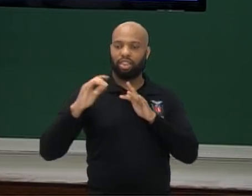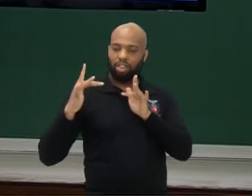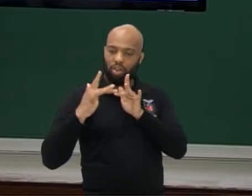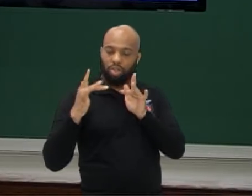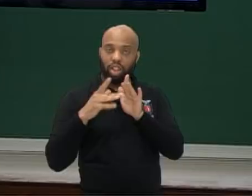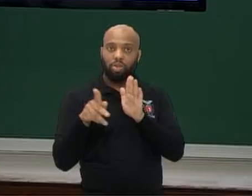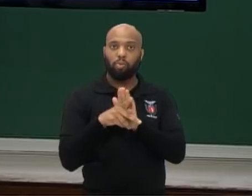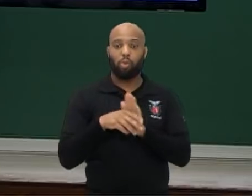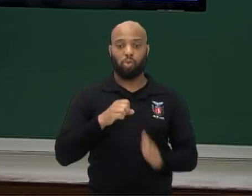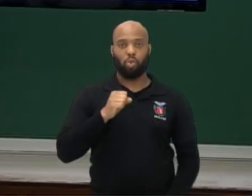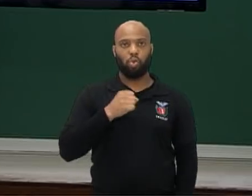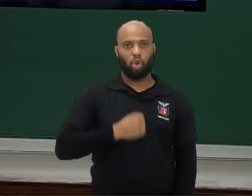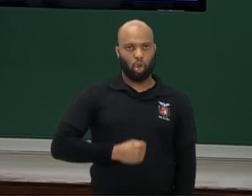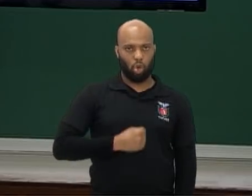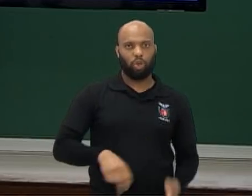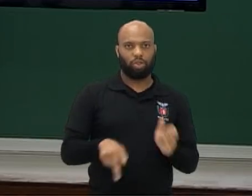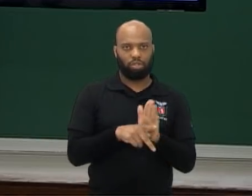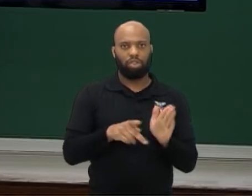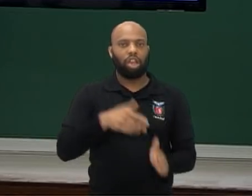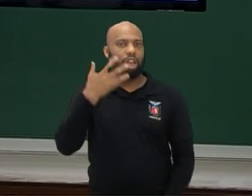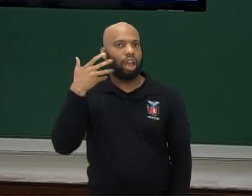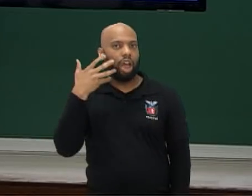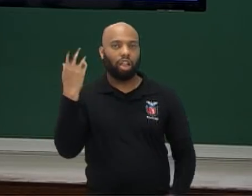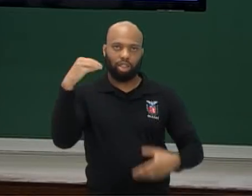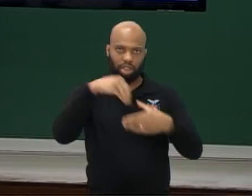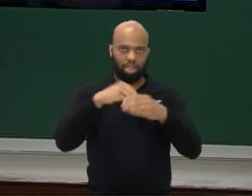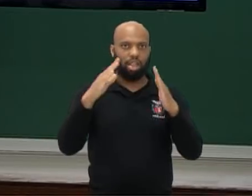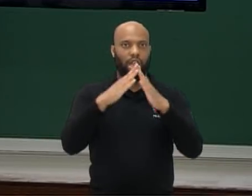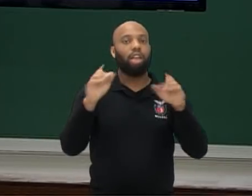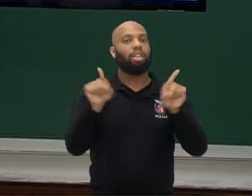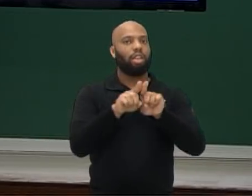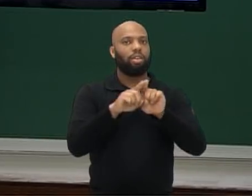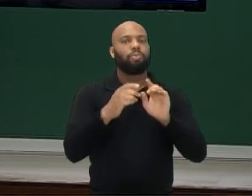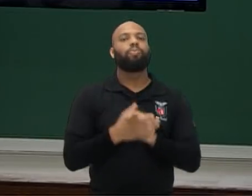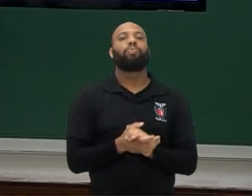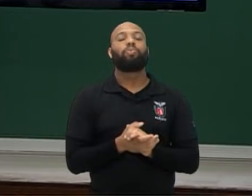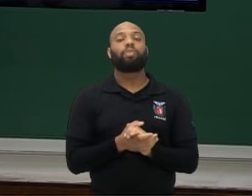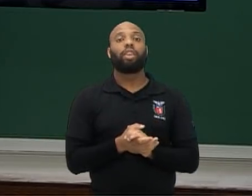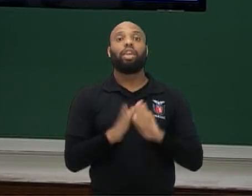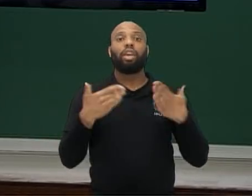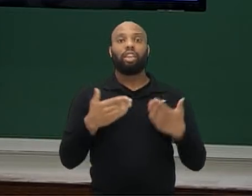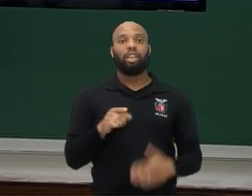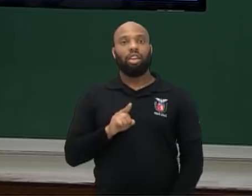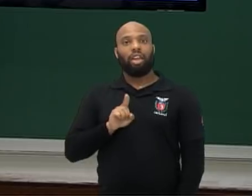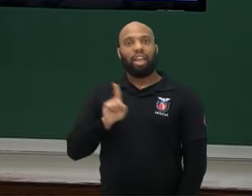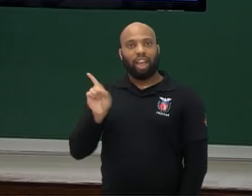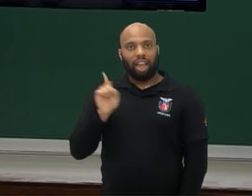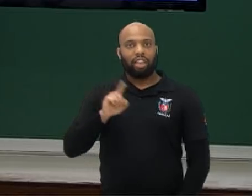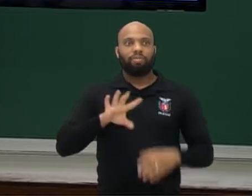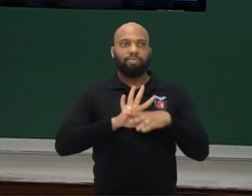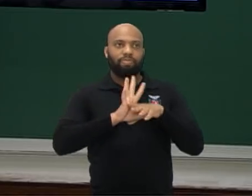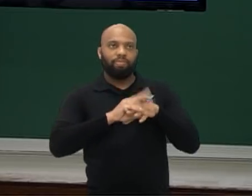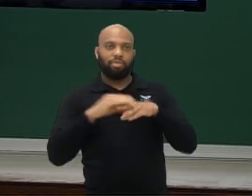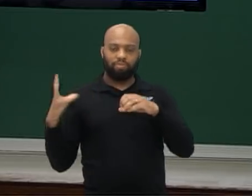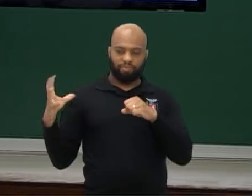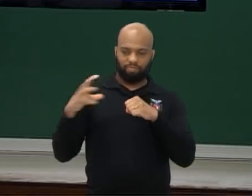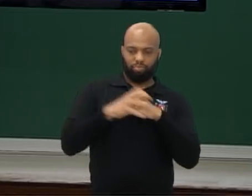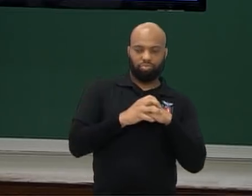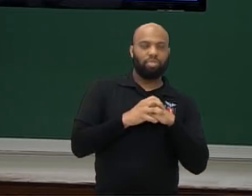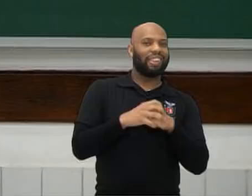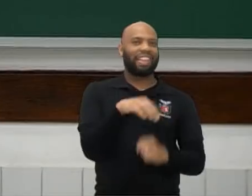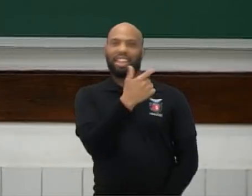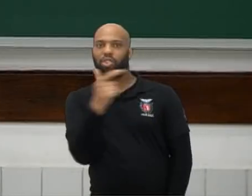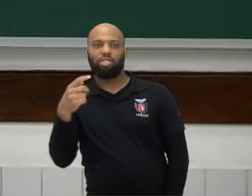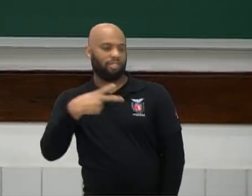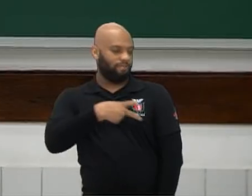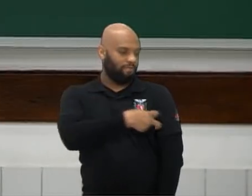suas fezes ou com o animalzinho dentro de casa. Para nenhuma doença causada por protozoário, pessoal, existe vacina. Então a